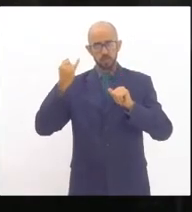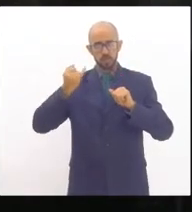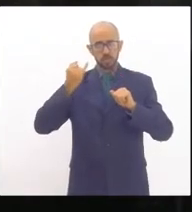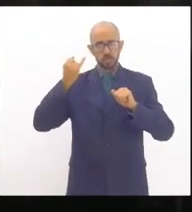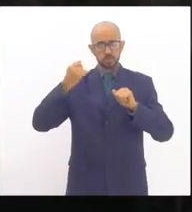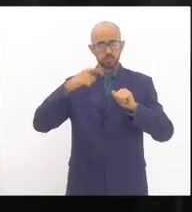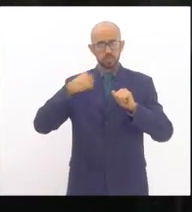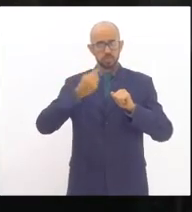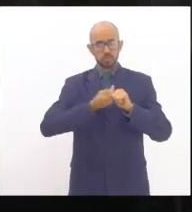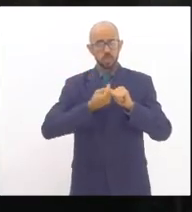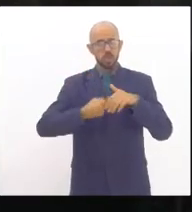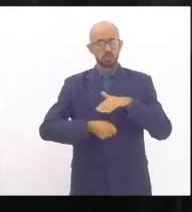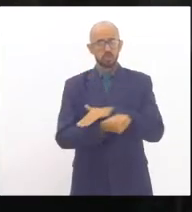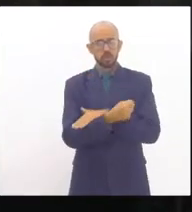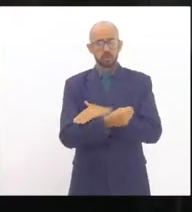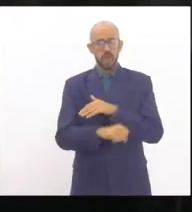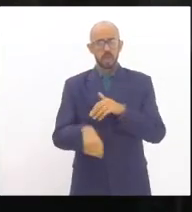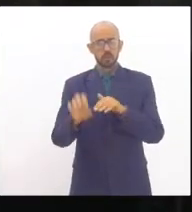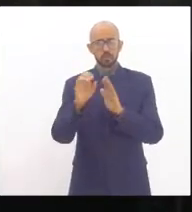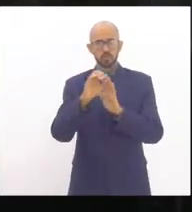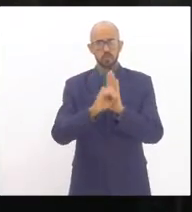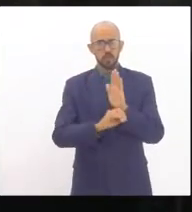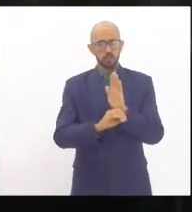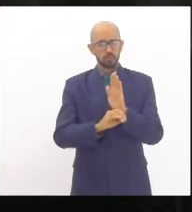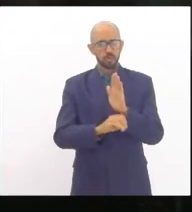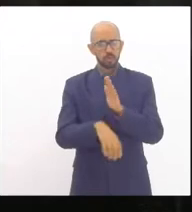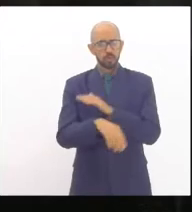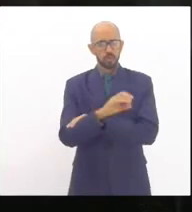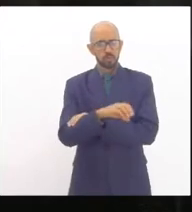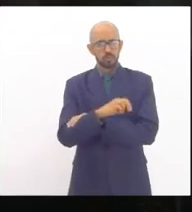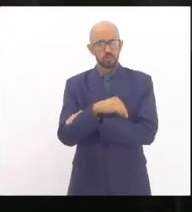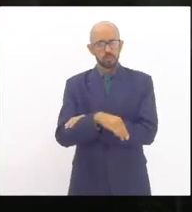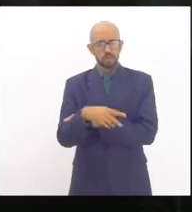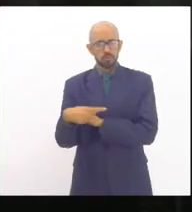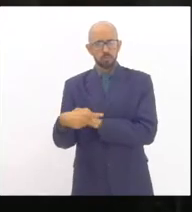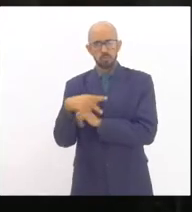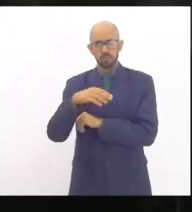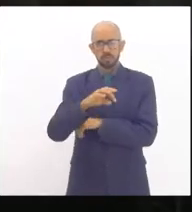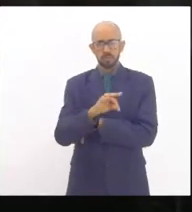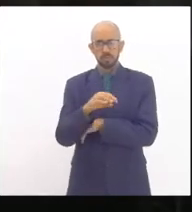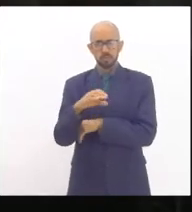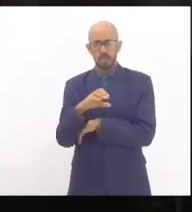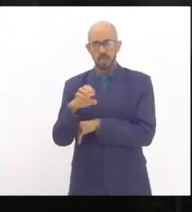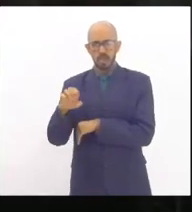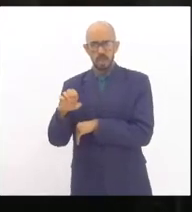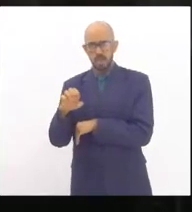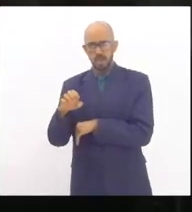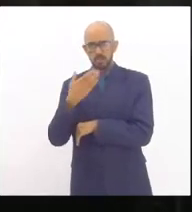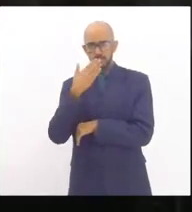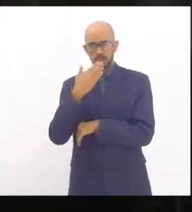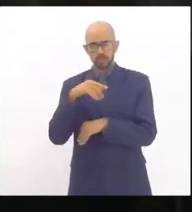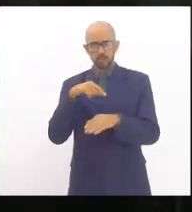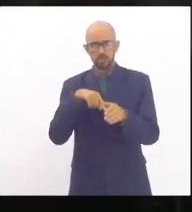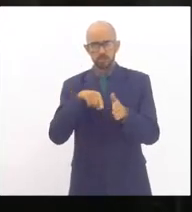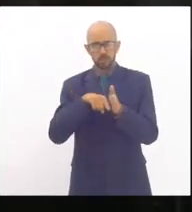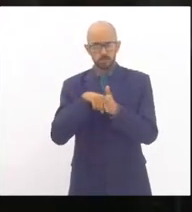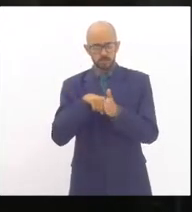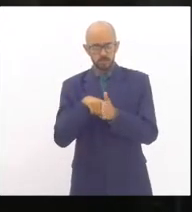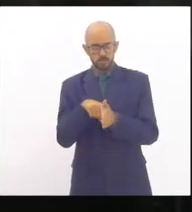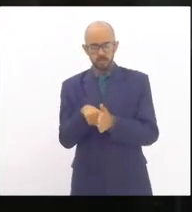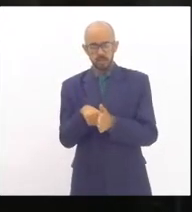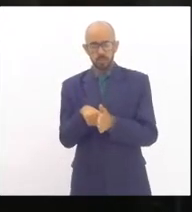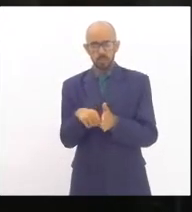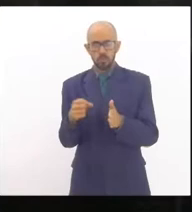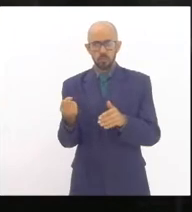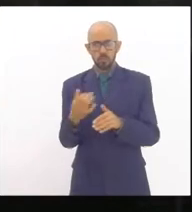que o nosso mandato oficiou o ministério público é o TC pedindo apuração quando surgiu quando surgiu o primeiro